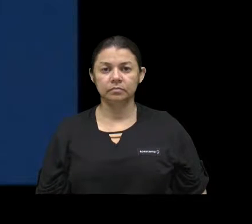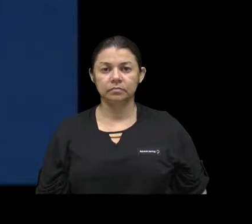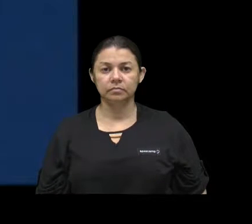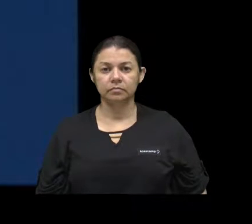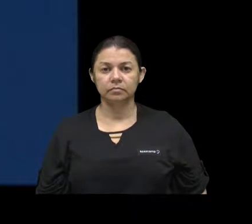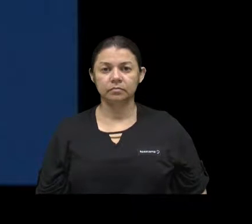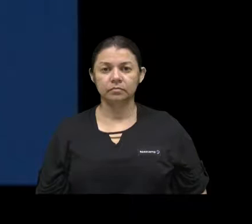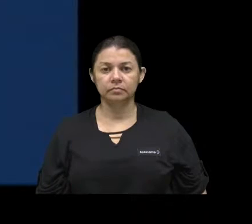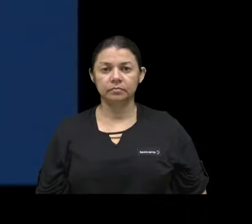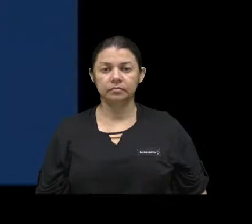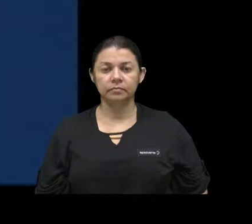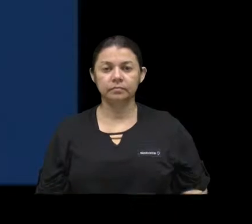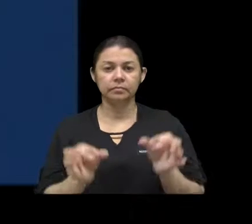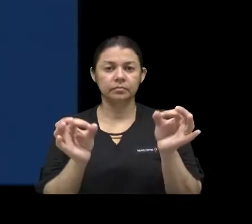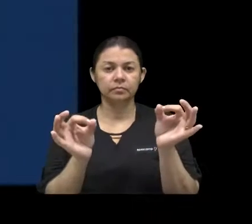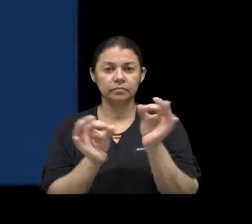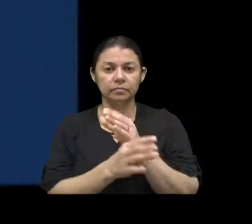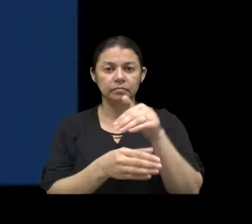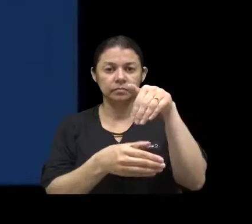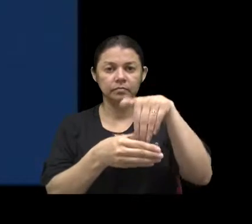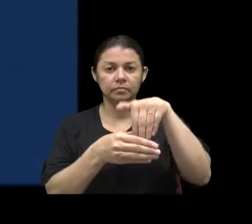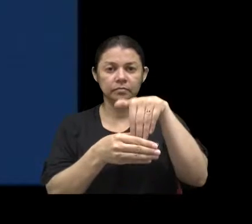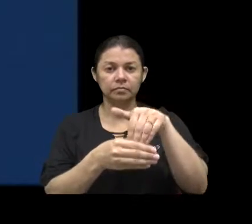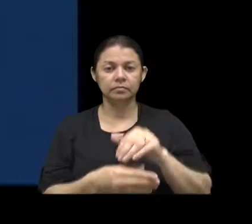Está encerrada a votação.